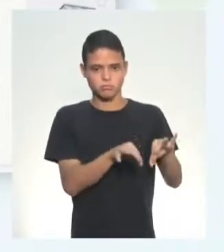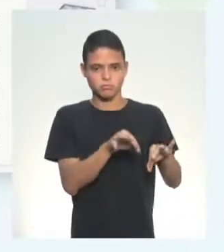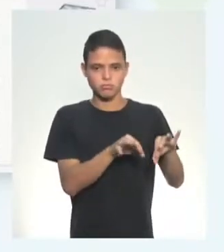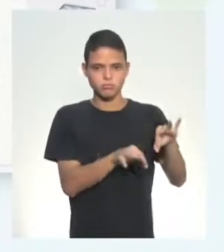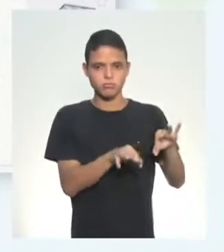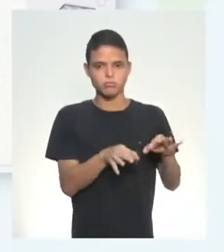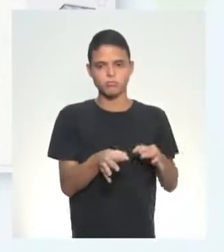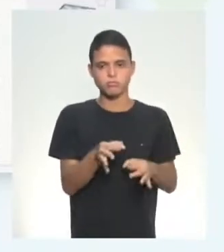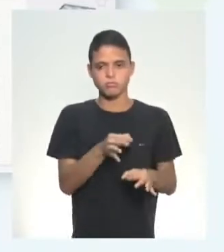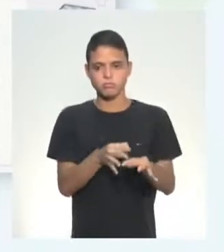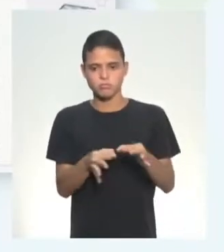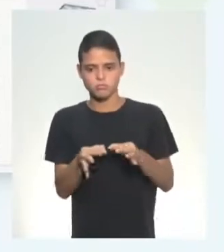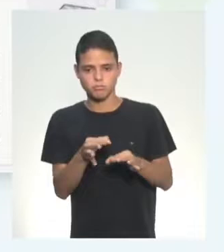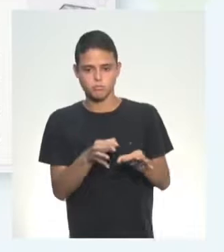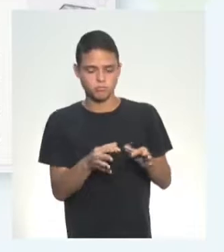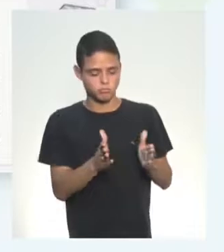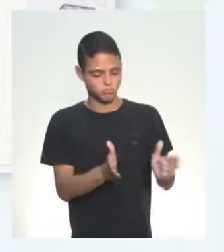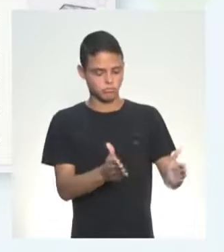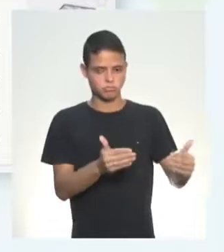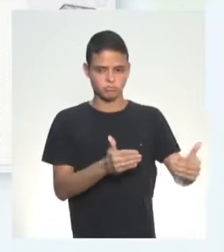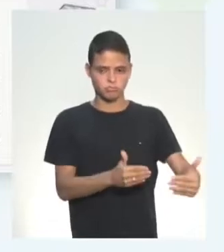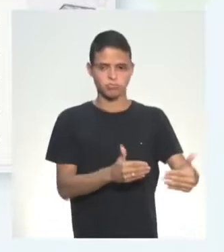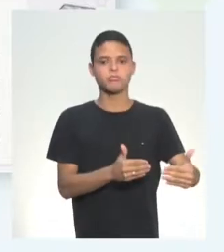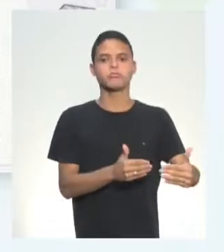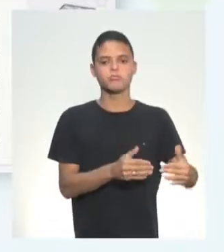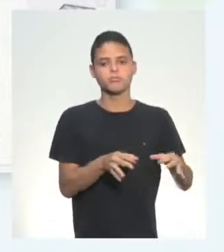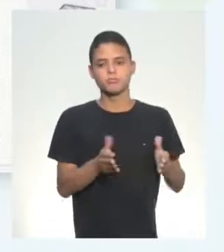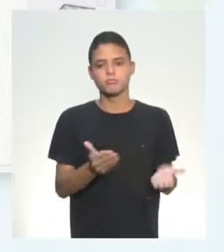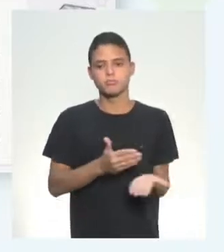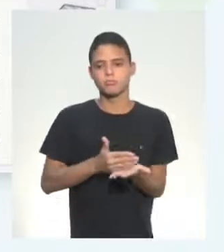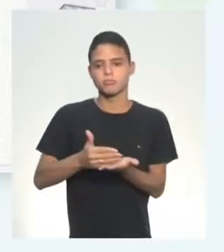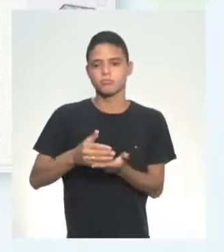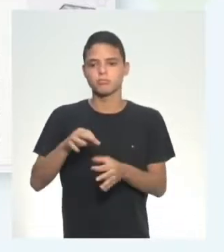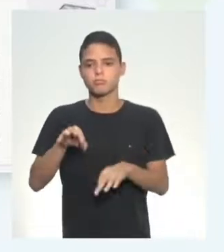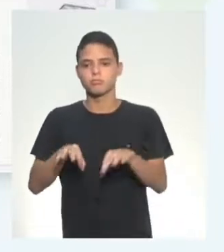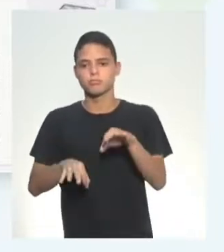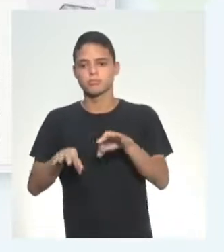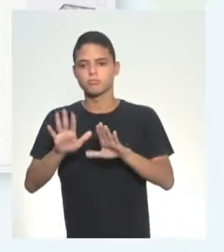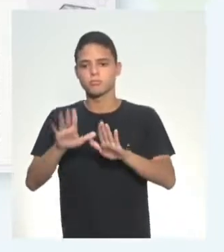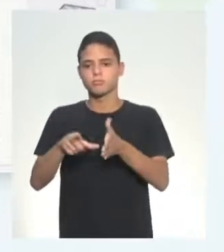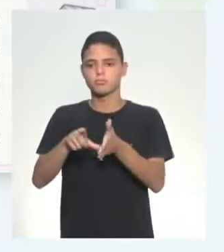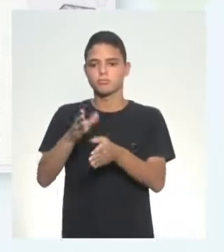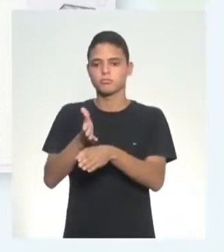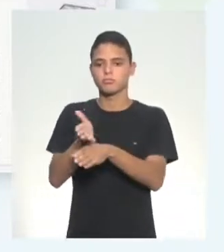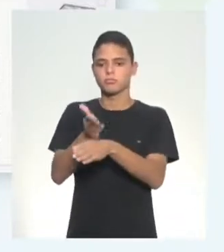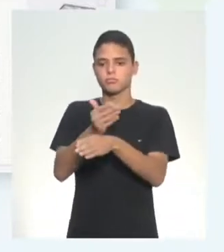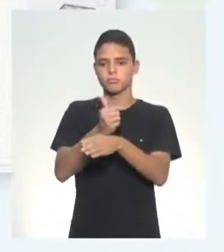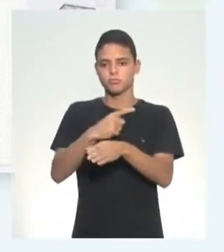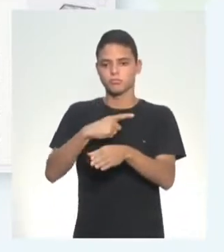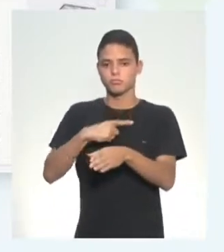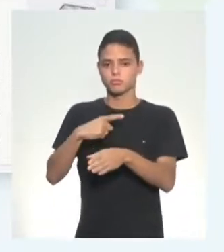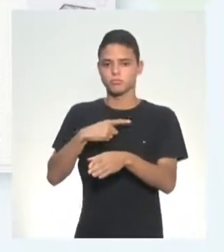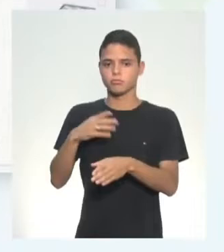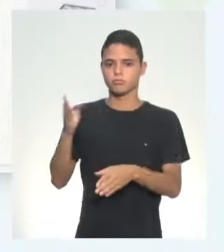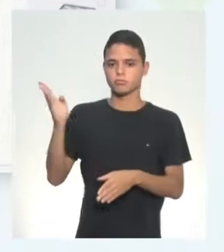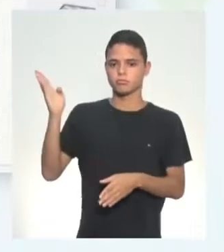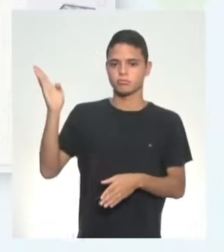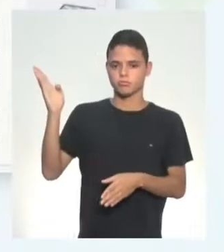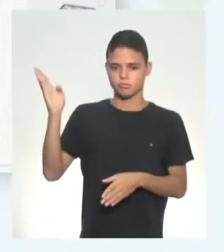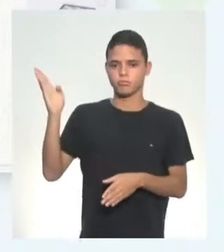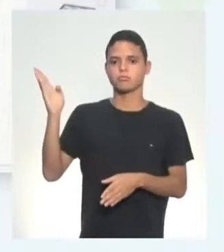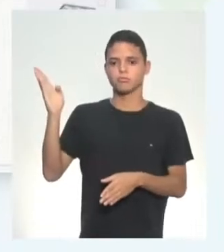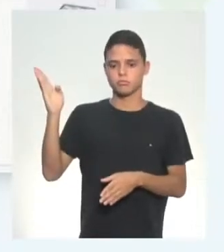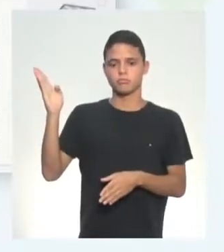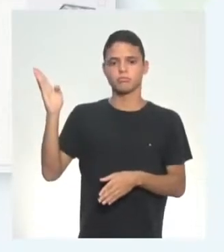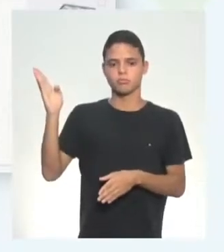Trouxe aqui uma caixa para começar o meu projeto. Antes de começar esse projeto, eu vou chamar a atenção aqui para o canto superior esquerdo de